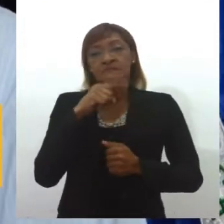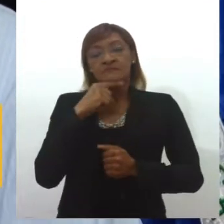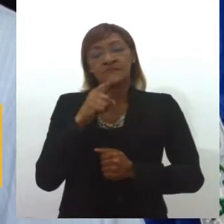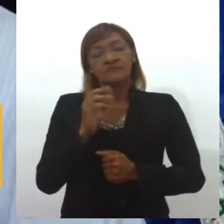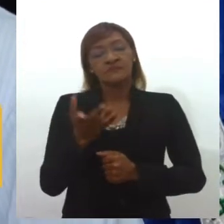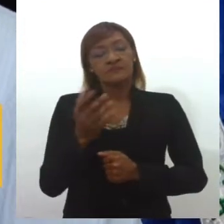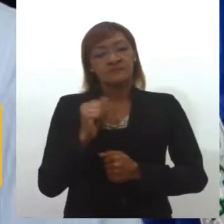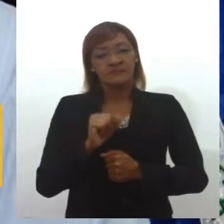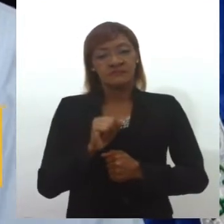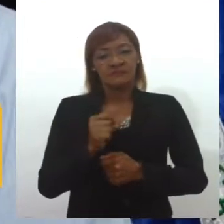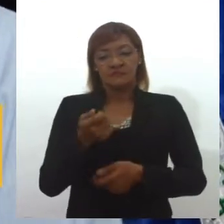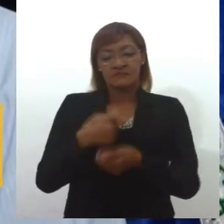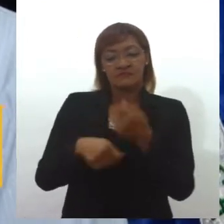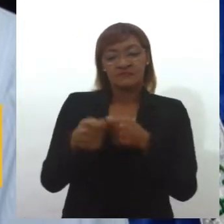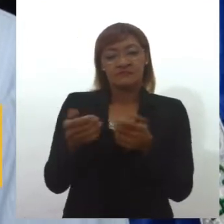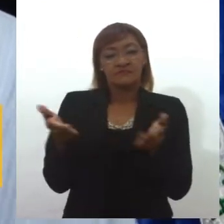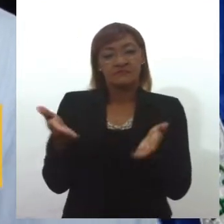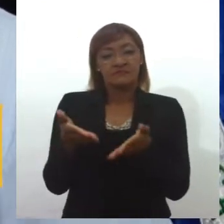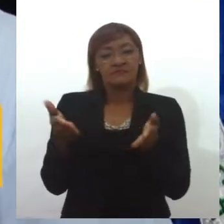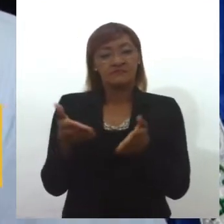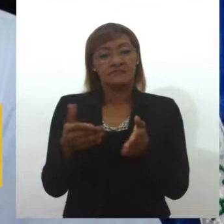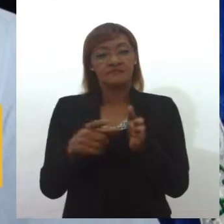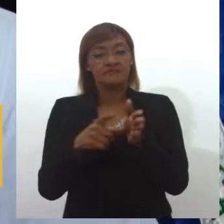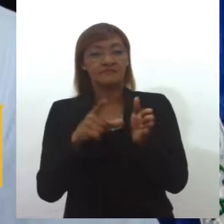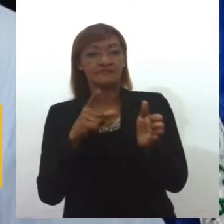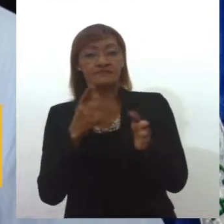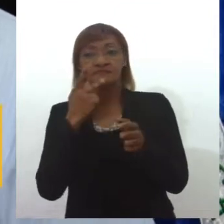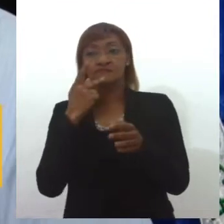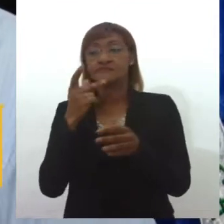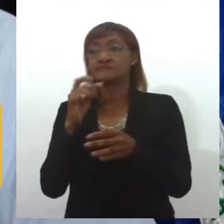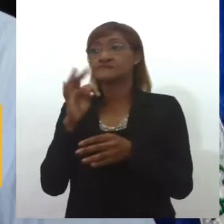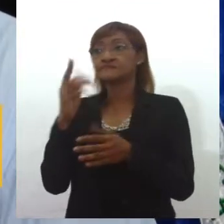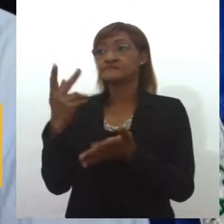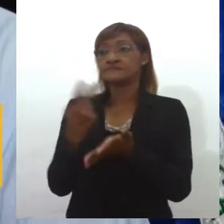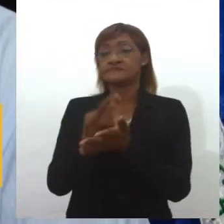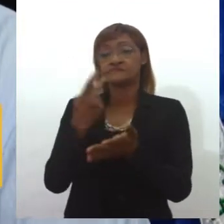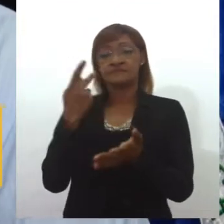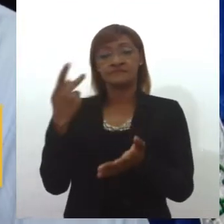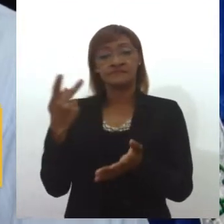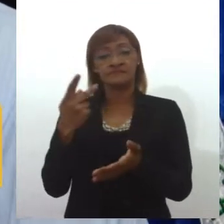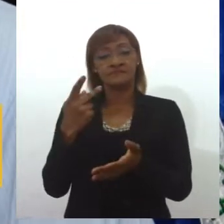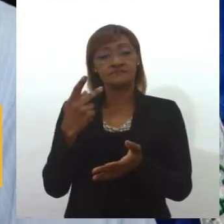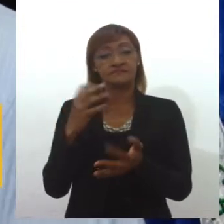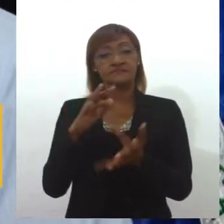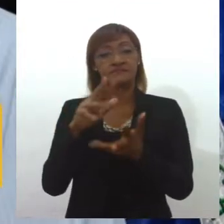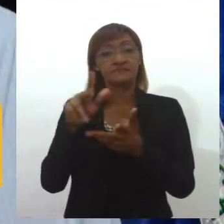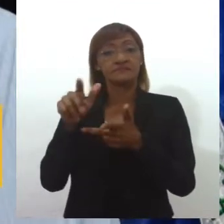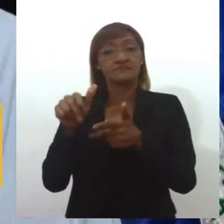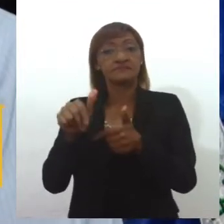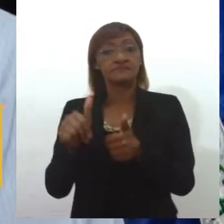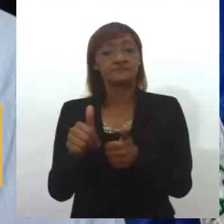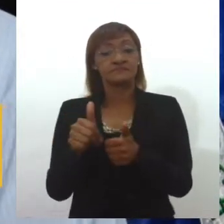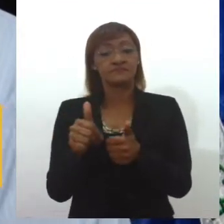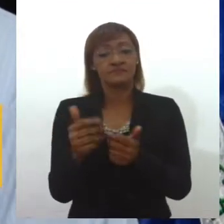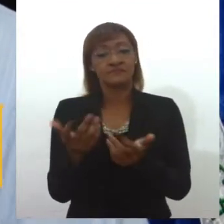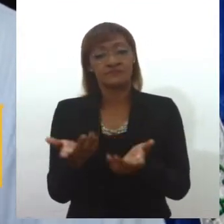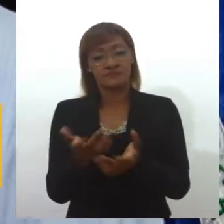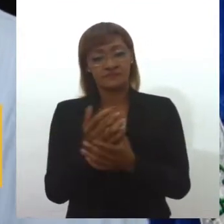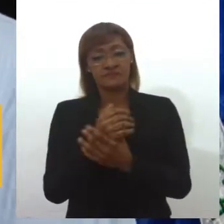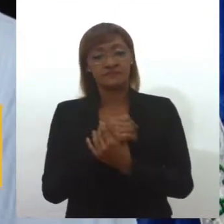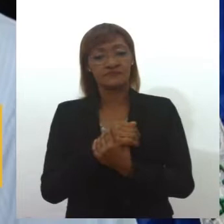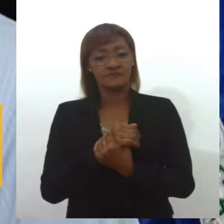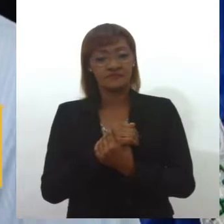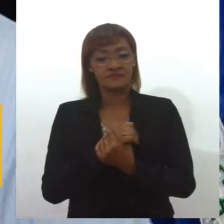sobre a economia local sem falar num cenário nacional e, inclusive, num cenário internacional. A pandemia